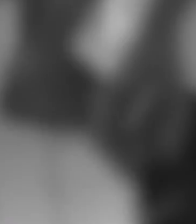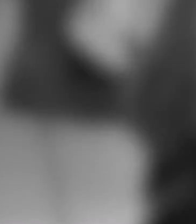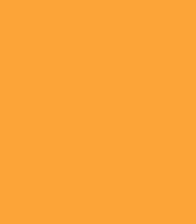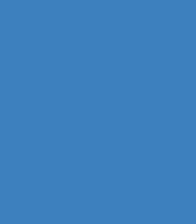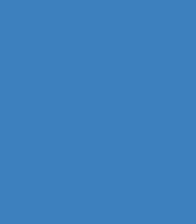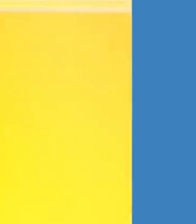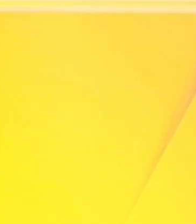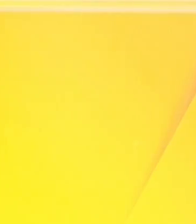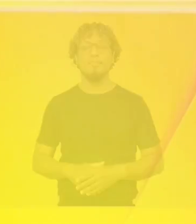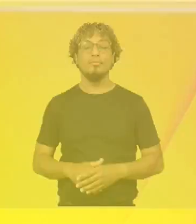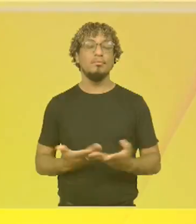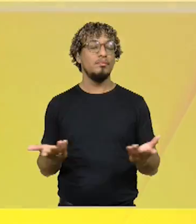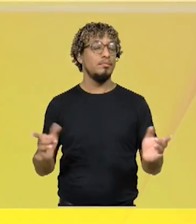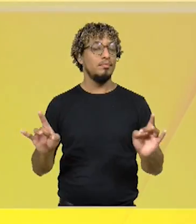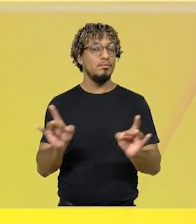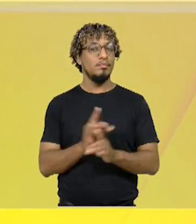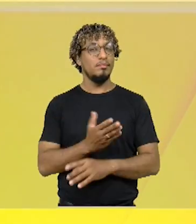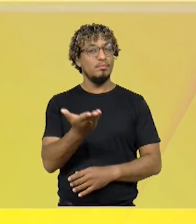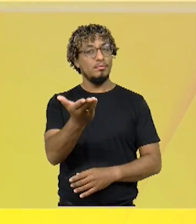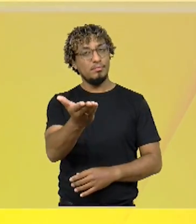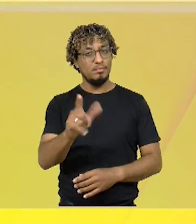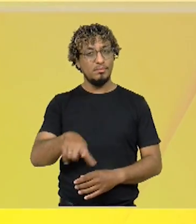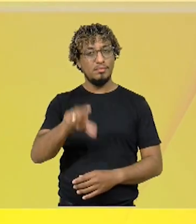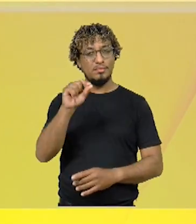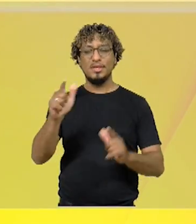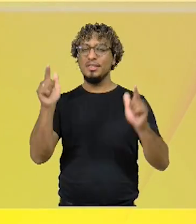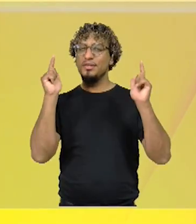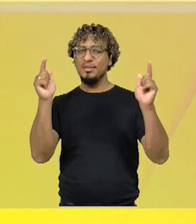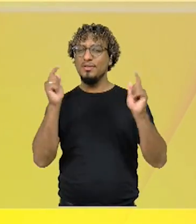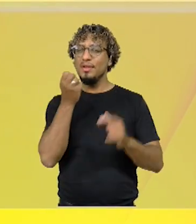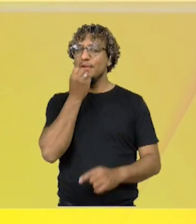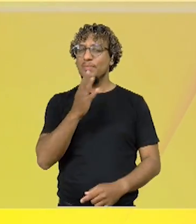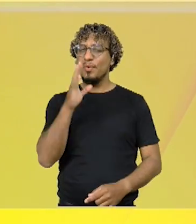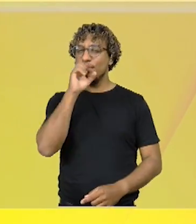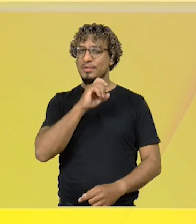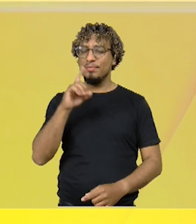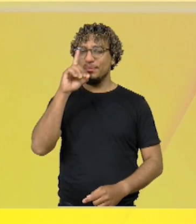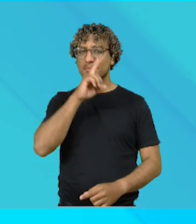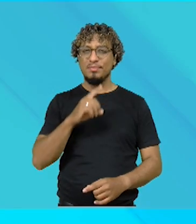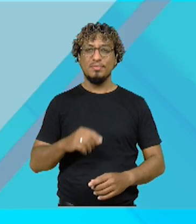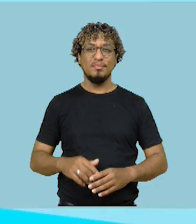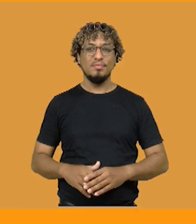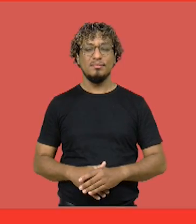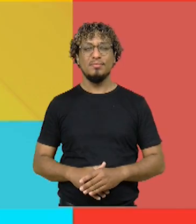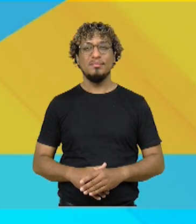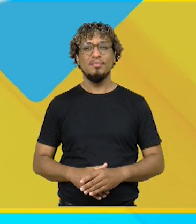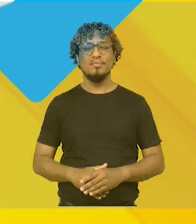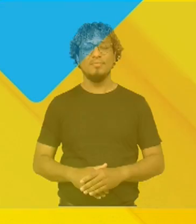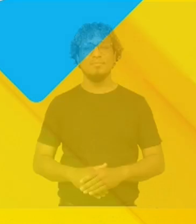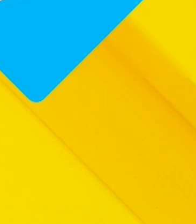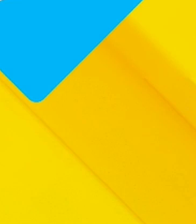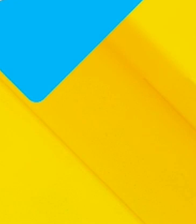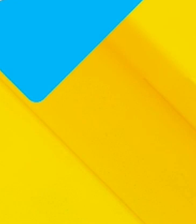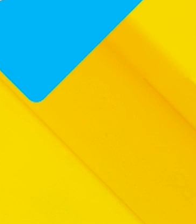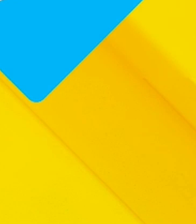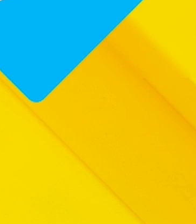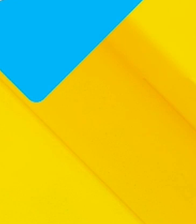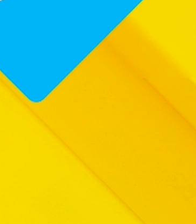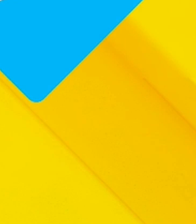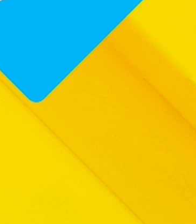Obrigada, Ana. Obrigada ao candidato Saulo Arcangeli. E agora a Júlia Furtado traz as dicas para você curtir o fim de semana.